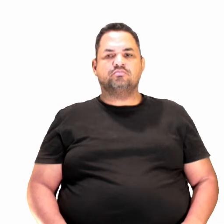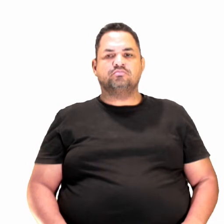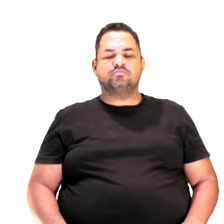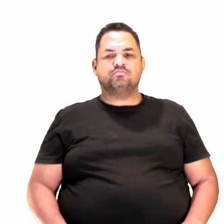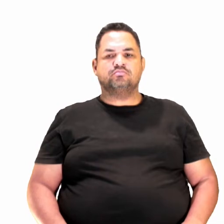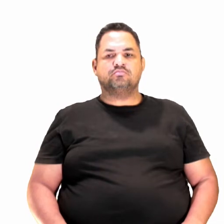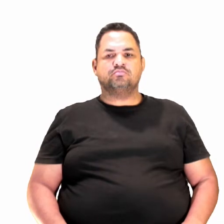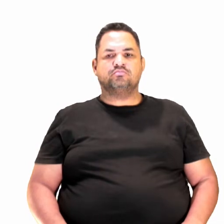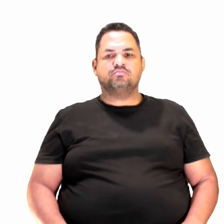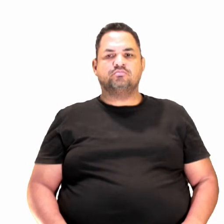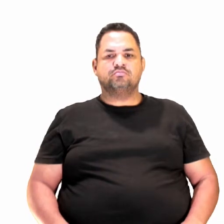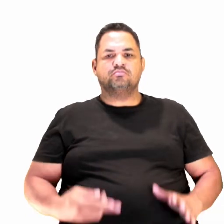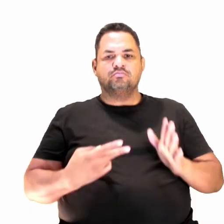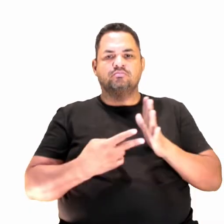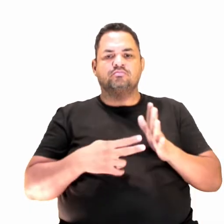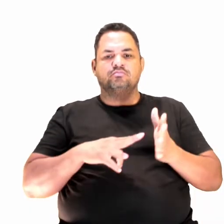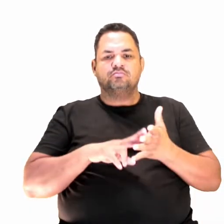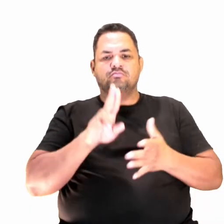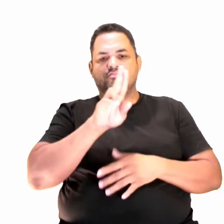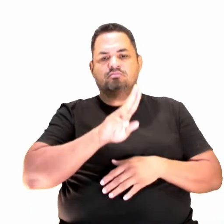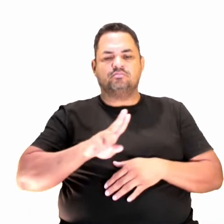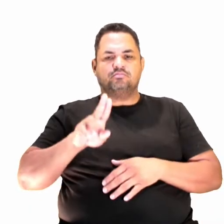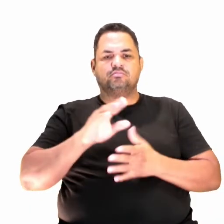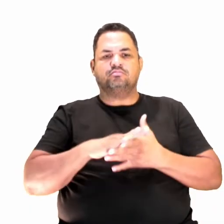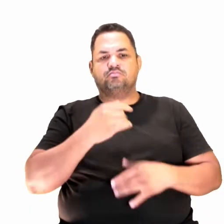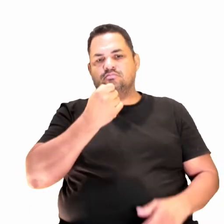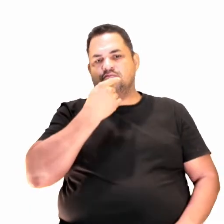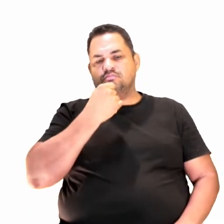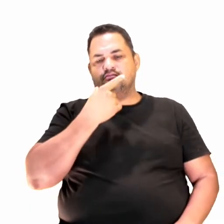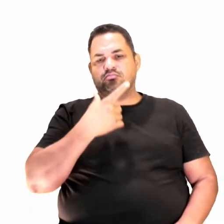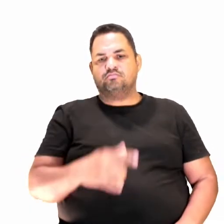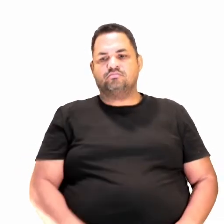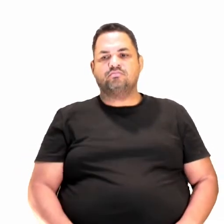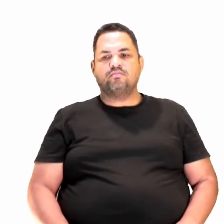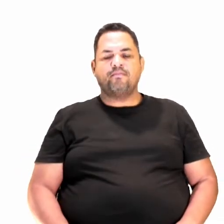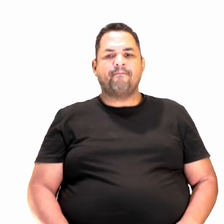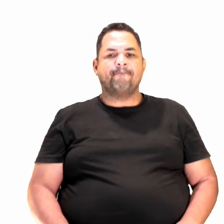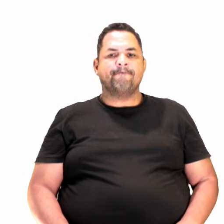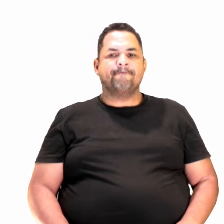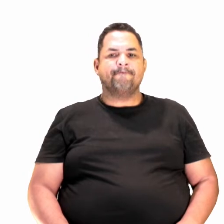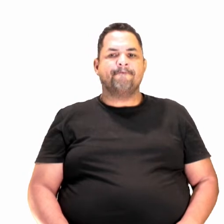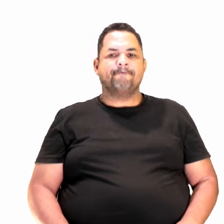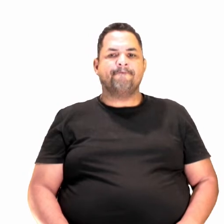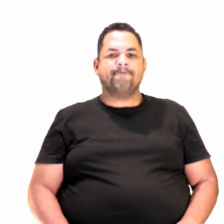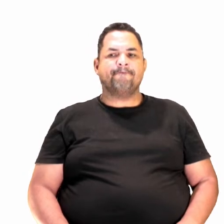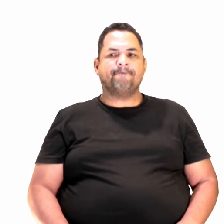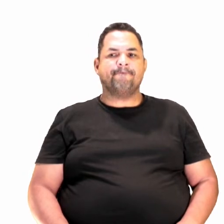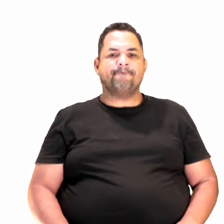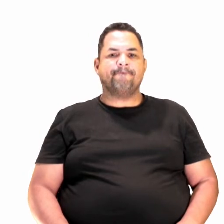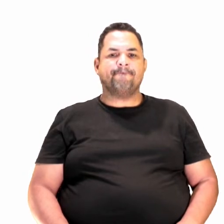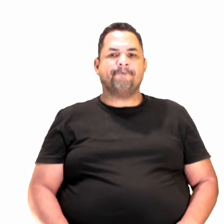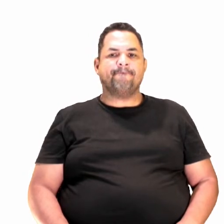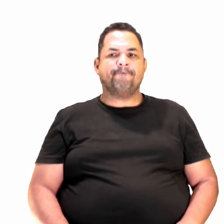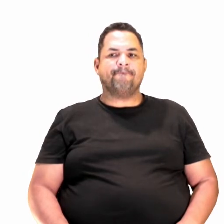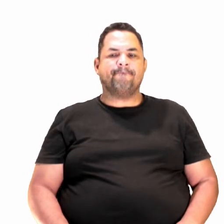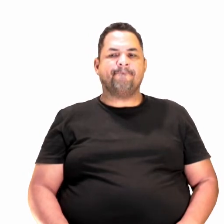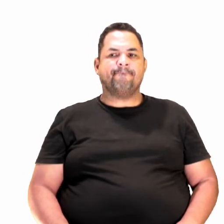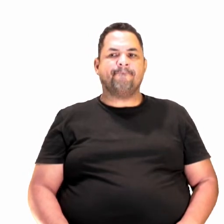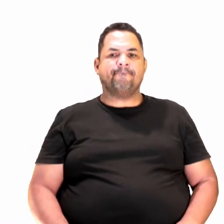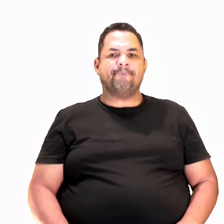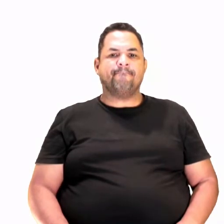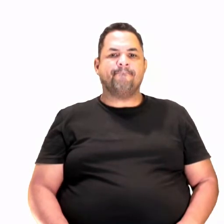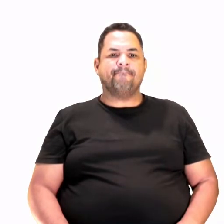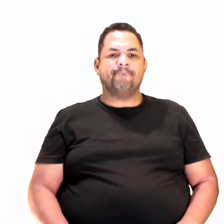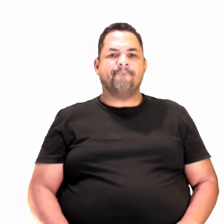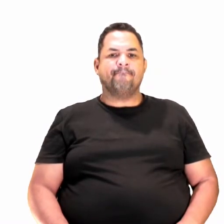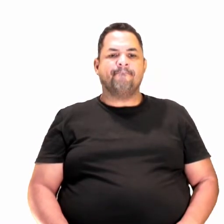drugs. Take vai ter o sentido de usar, apesar de não significar, né, ao pé da letra usar. Muito bem?